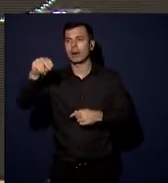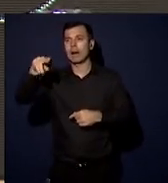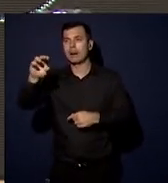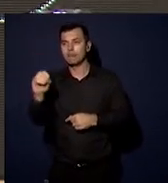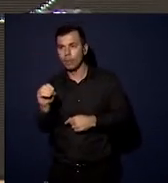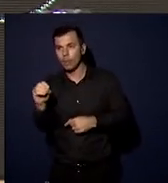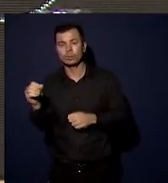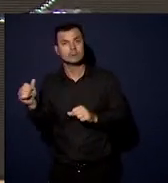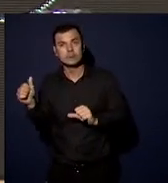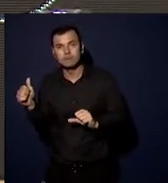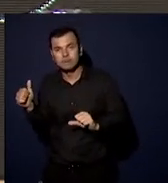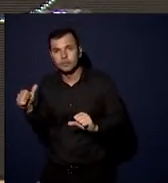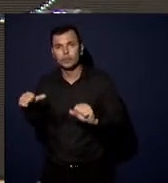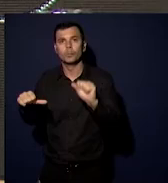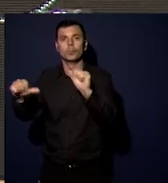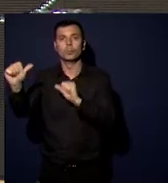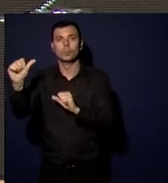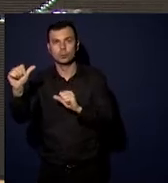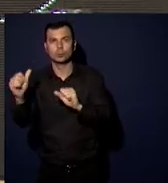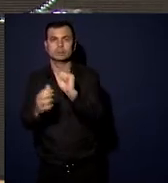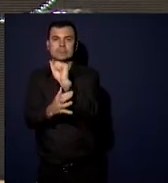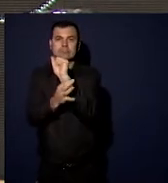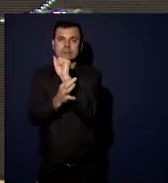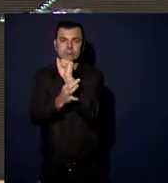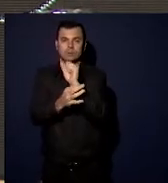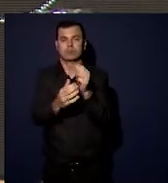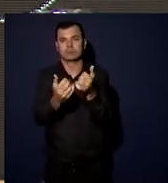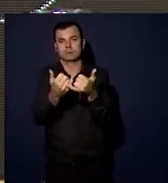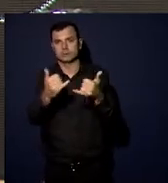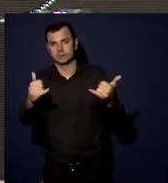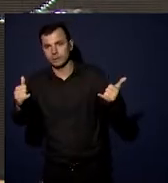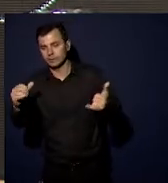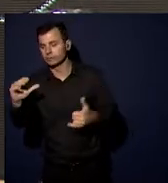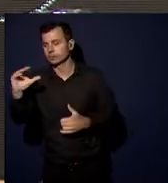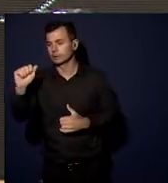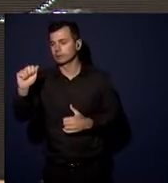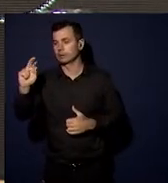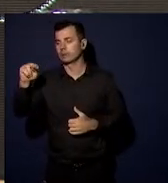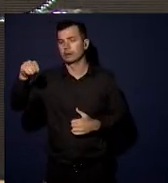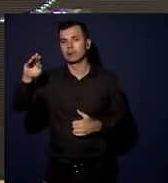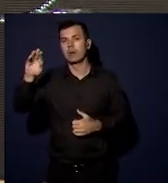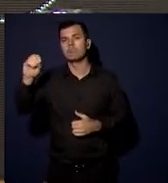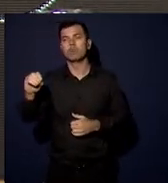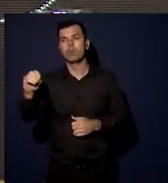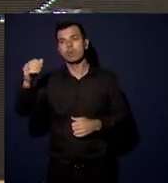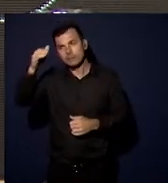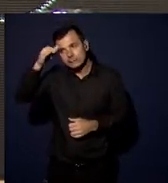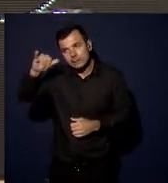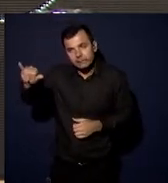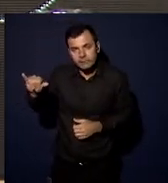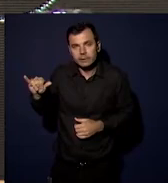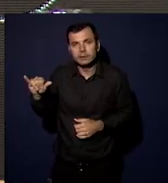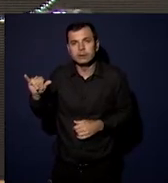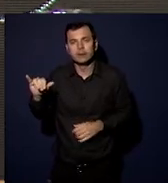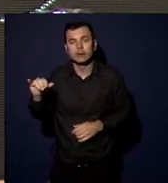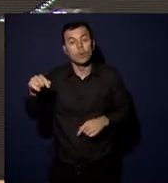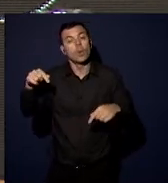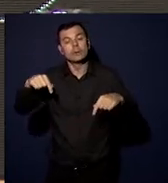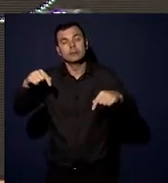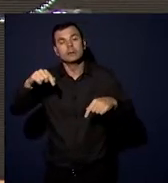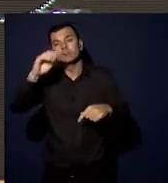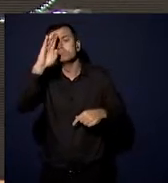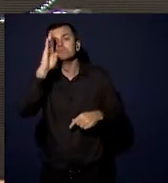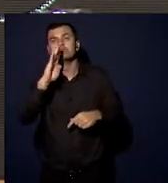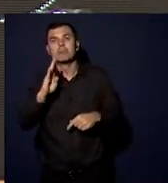entre segurança energética descarbonização e no Brasil em particular como você vê as implicações